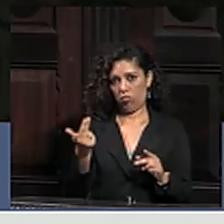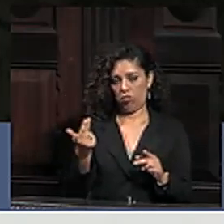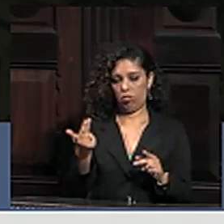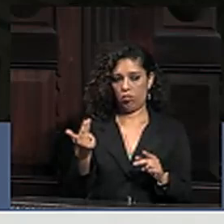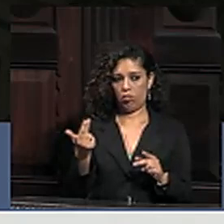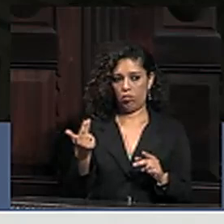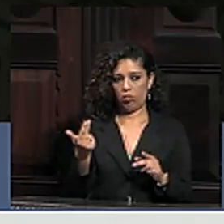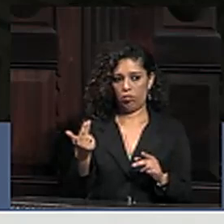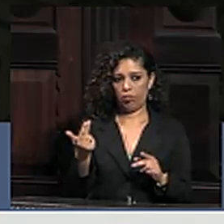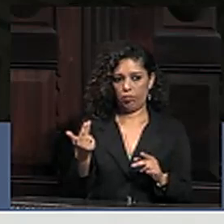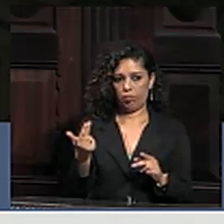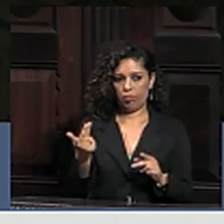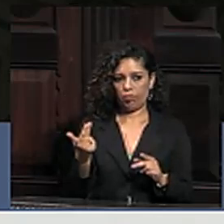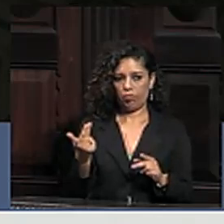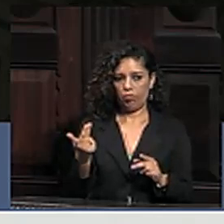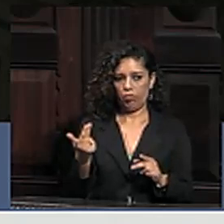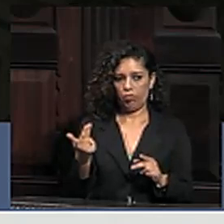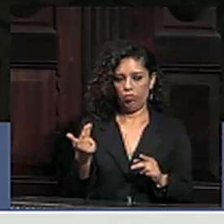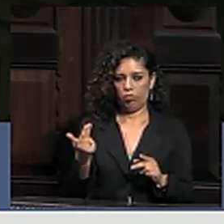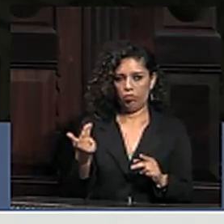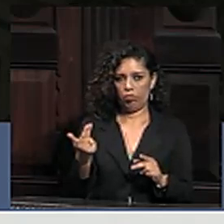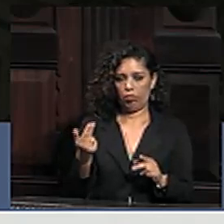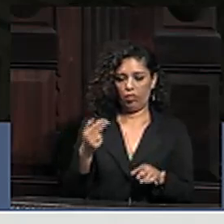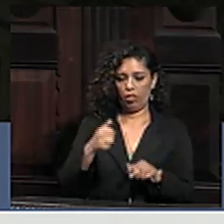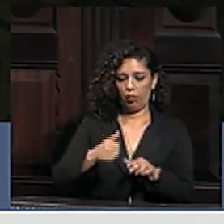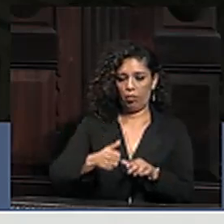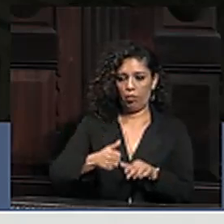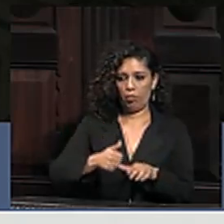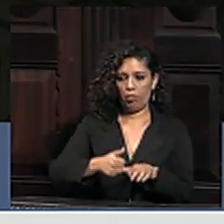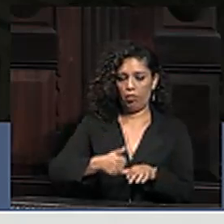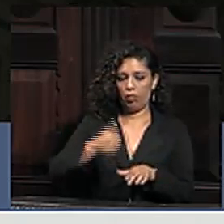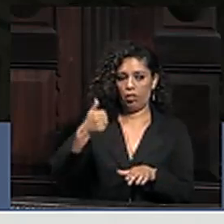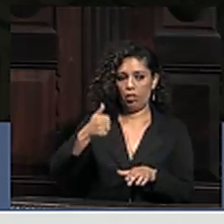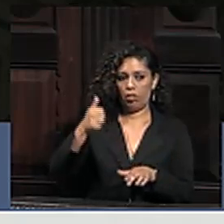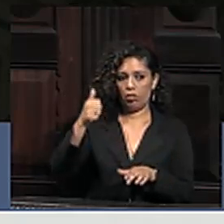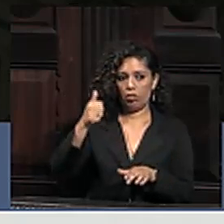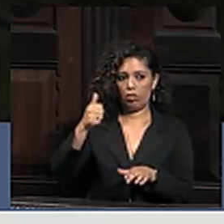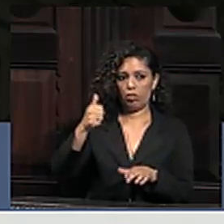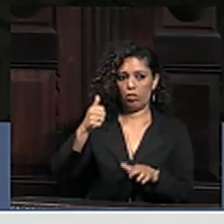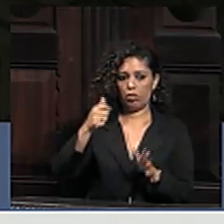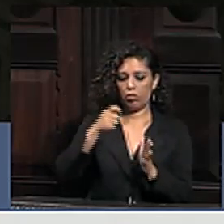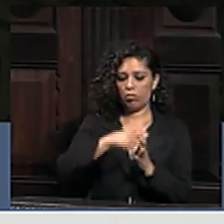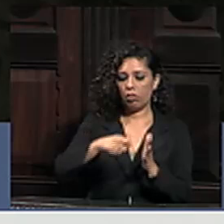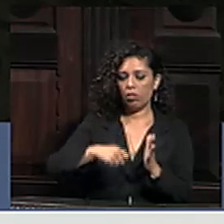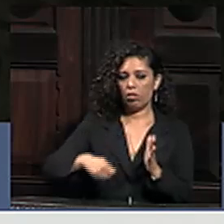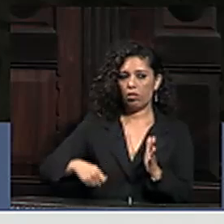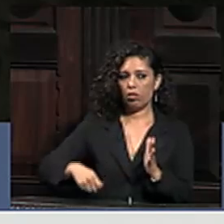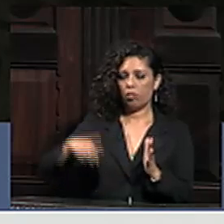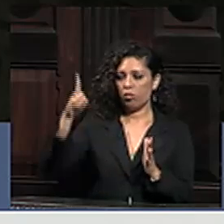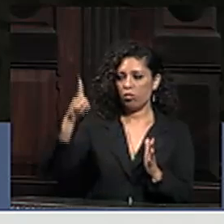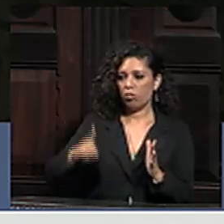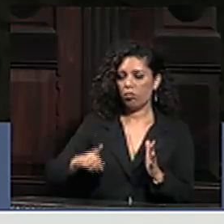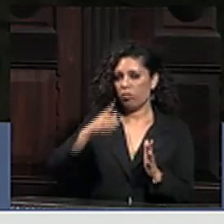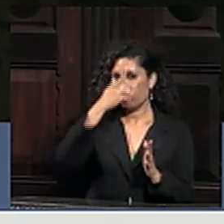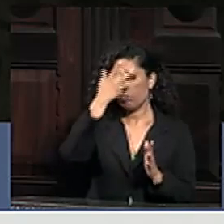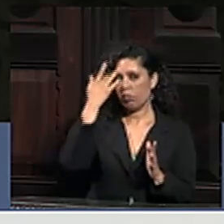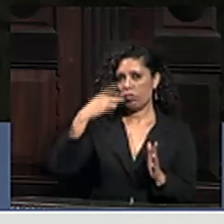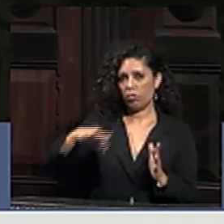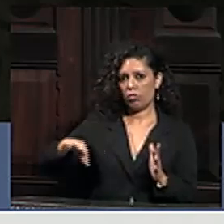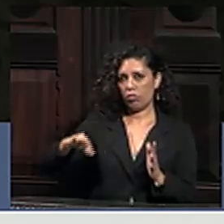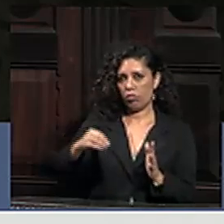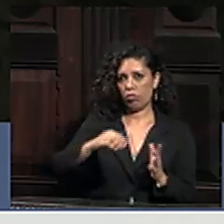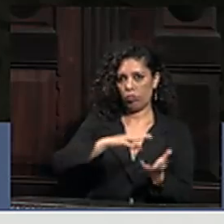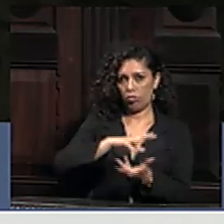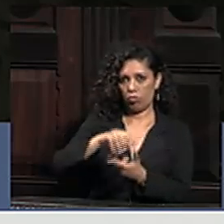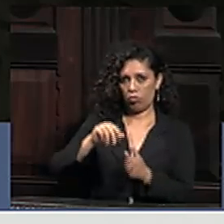da Declaração Universal dos Direitos Humanos, que Vossa Excelência tão bem conhece.